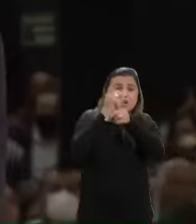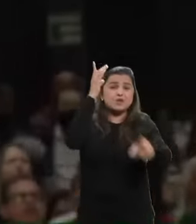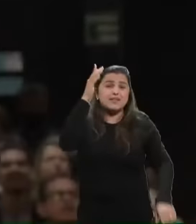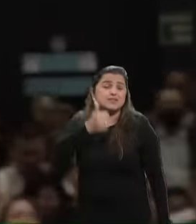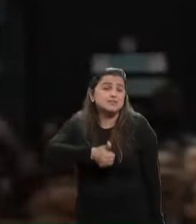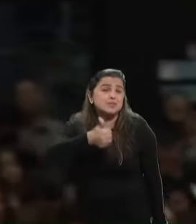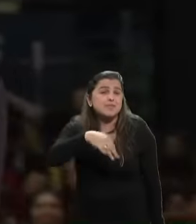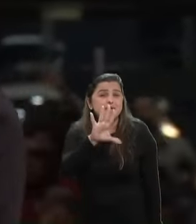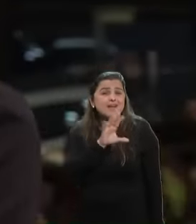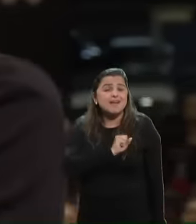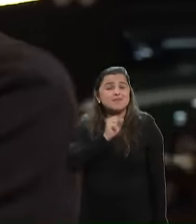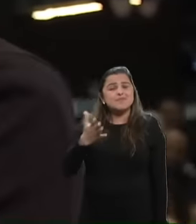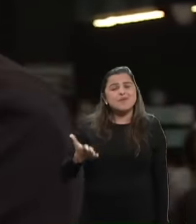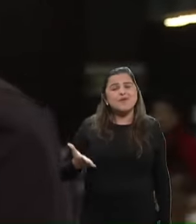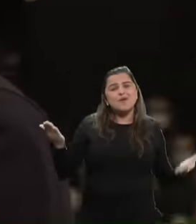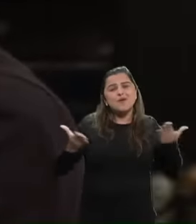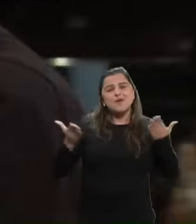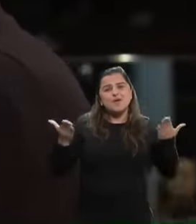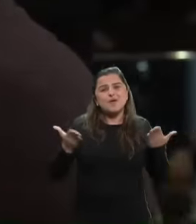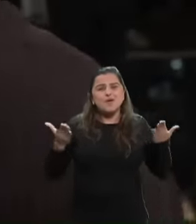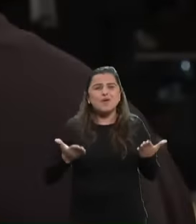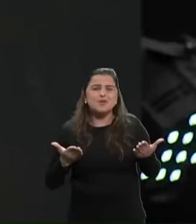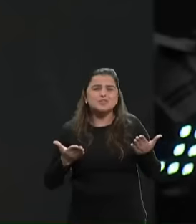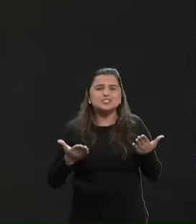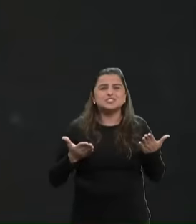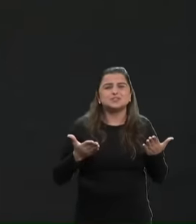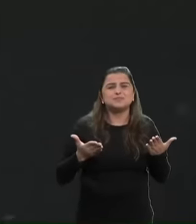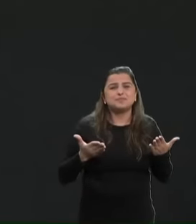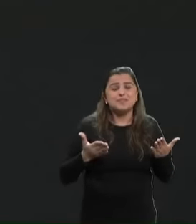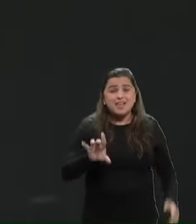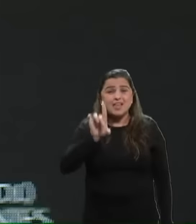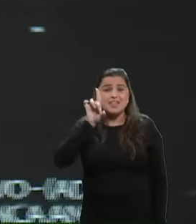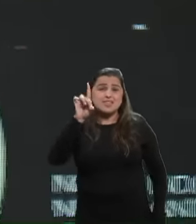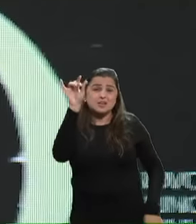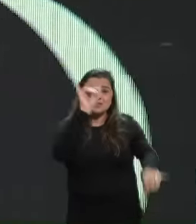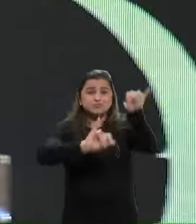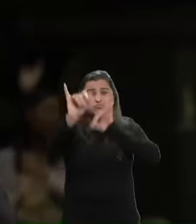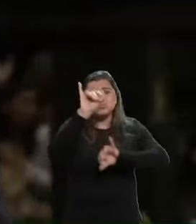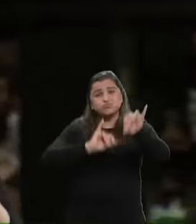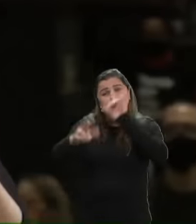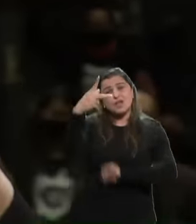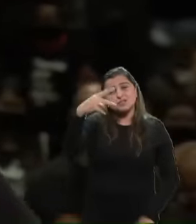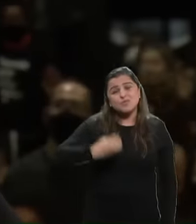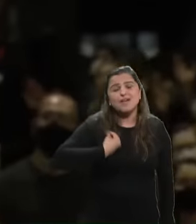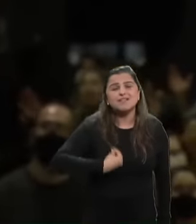amor. Hoje Deus vai ativar novamente o que Deus colocou na tua vida.